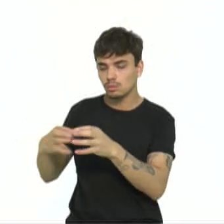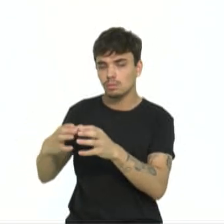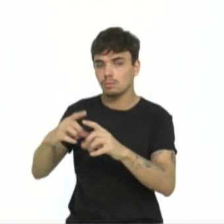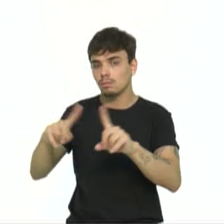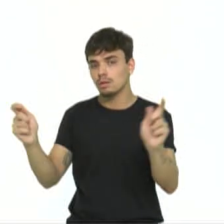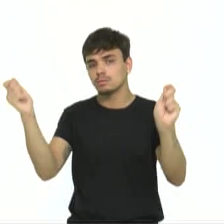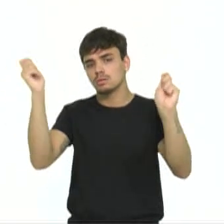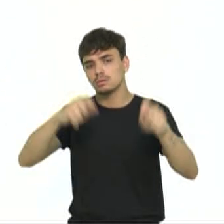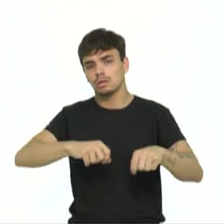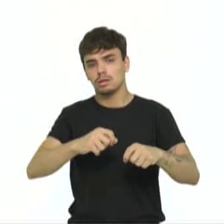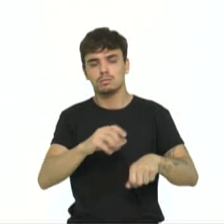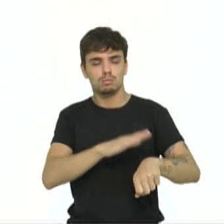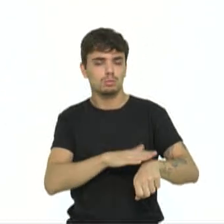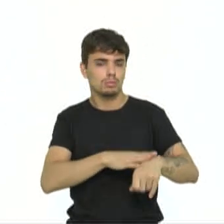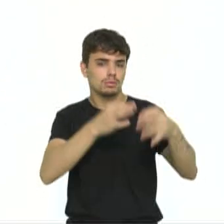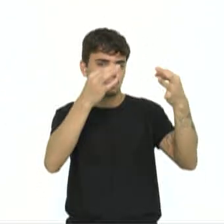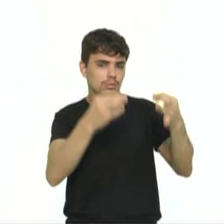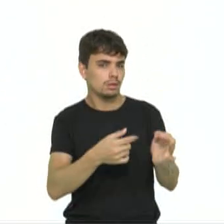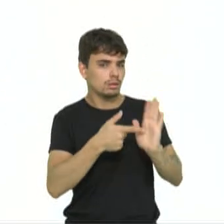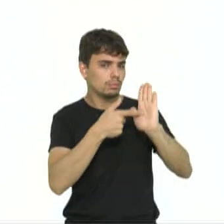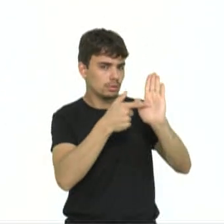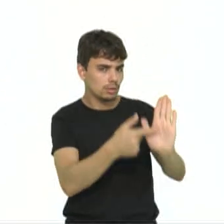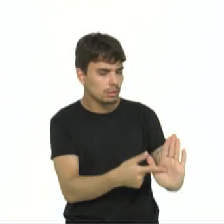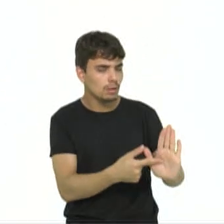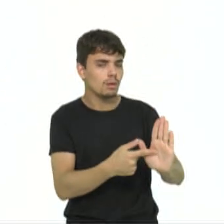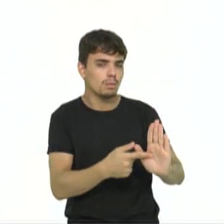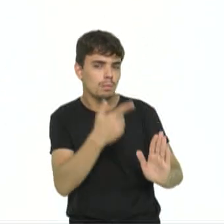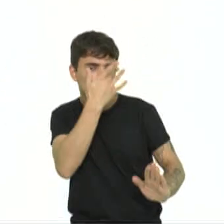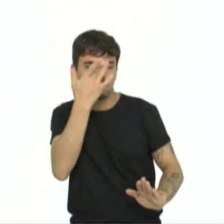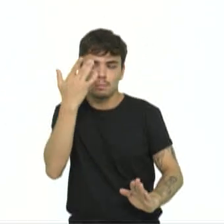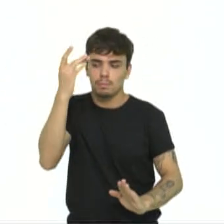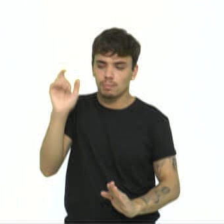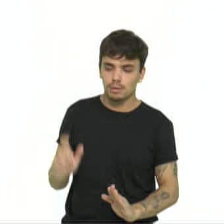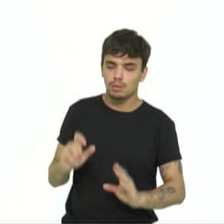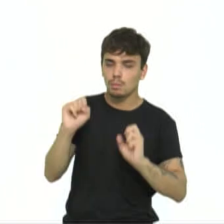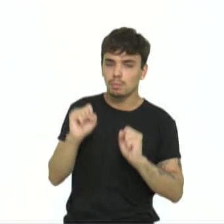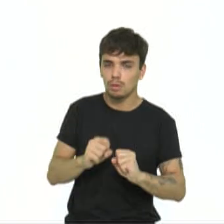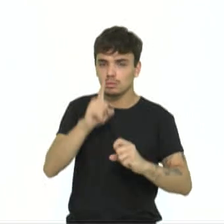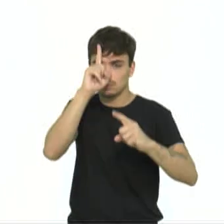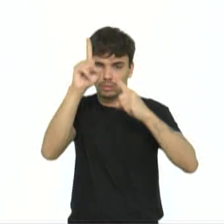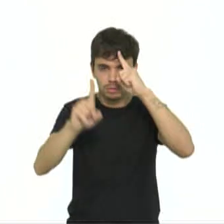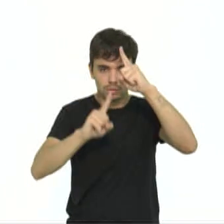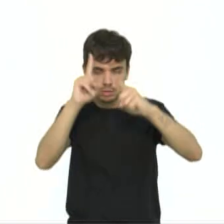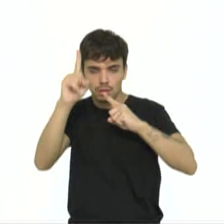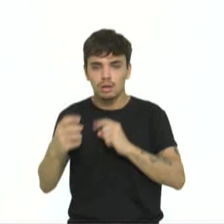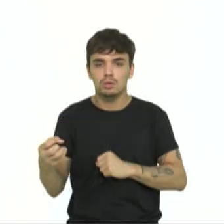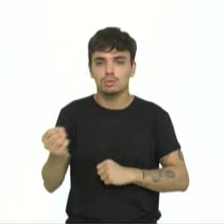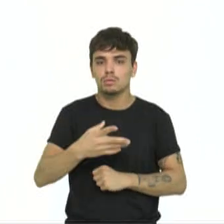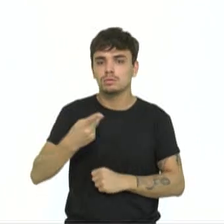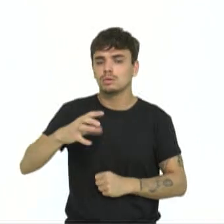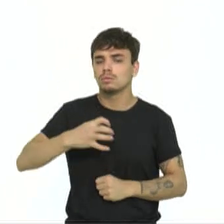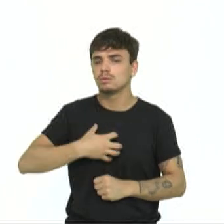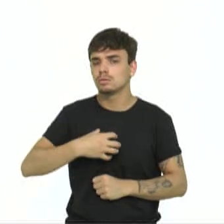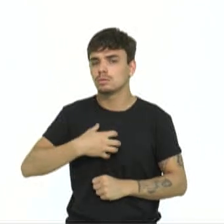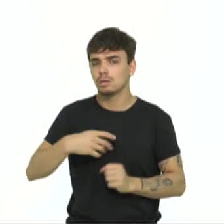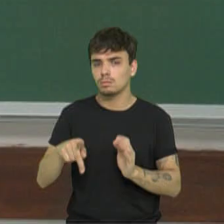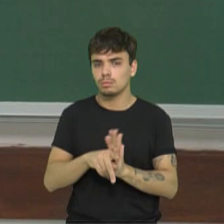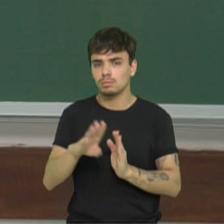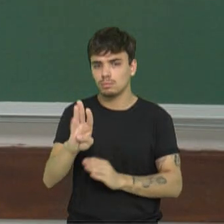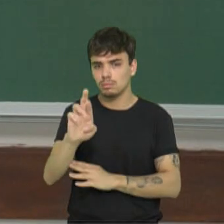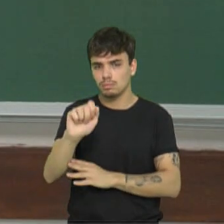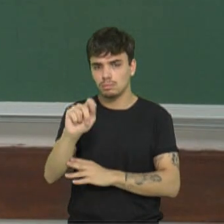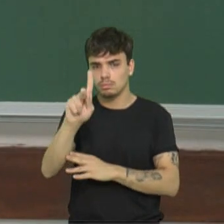permitindo que em determinado momento da apresentação alguém possa improvisar com a sua habilidade em